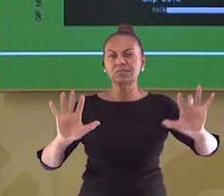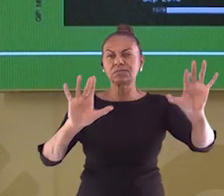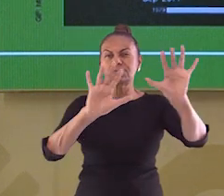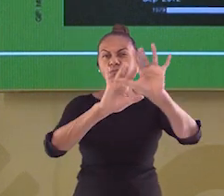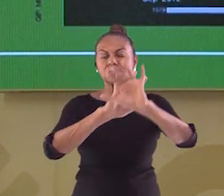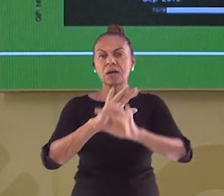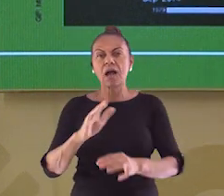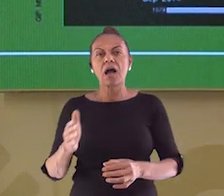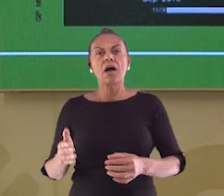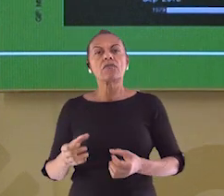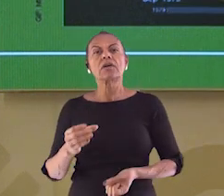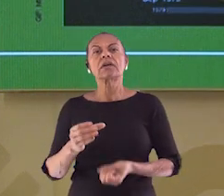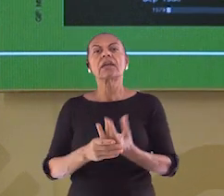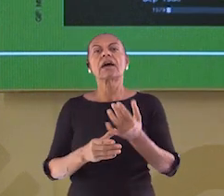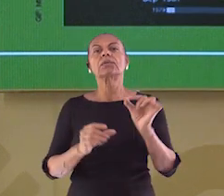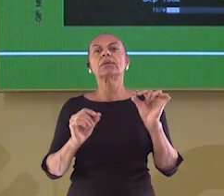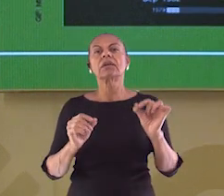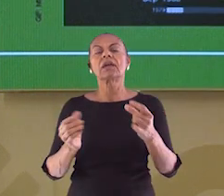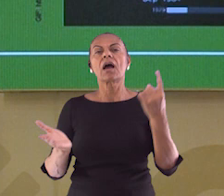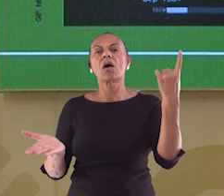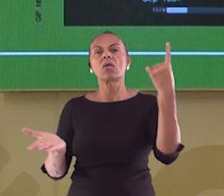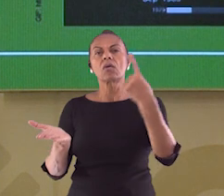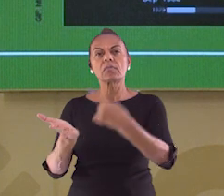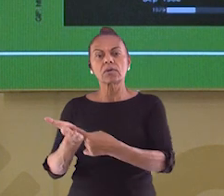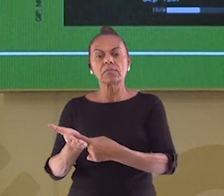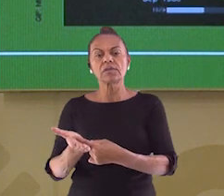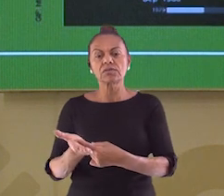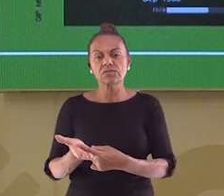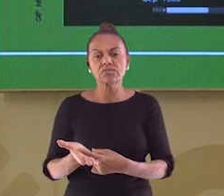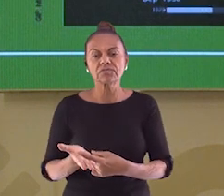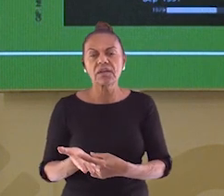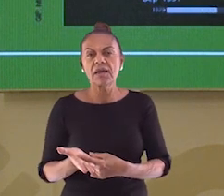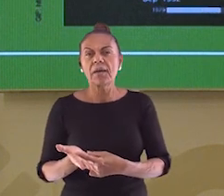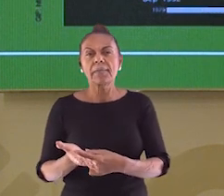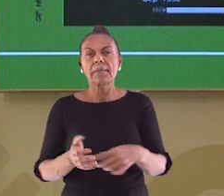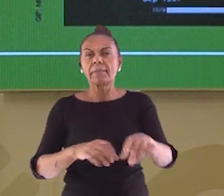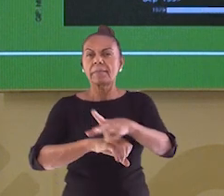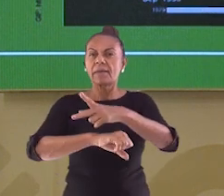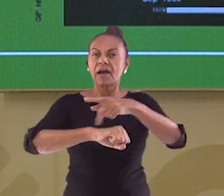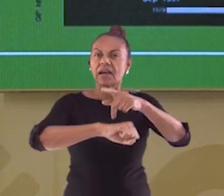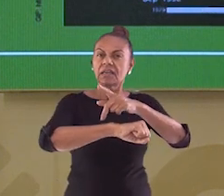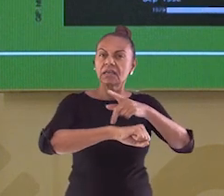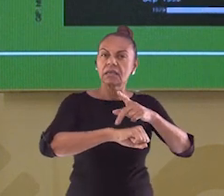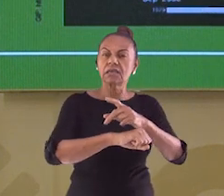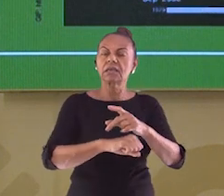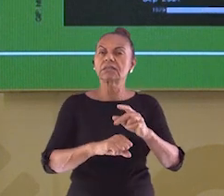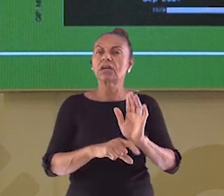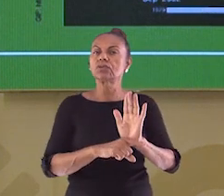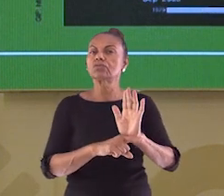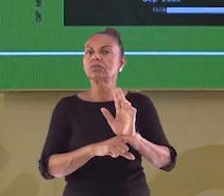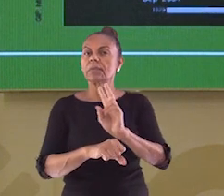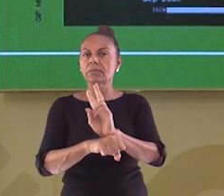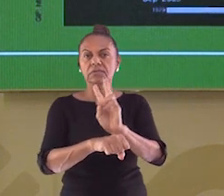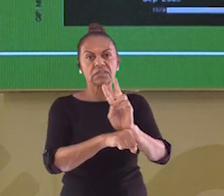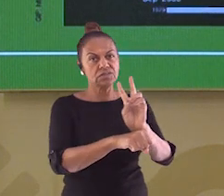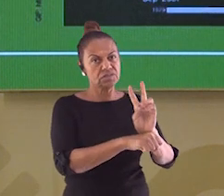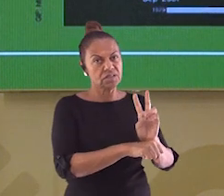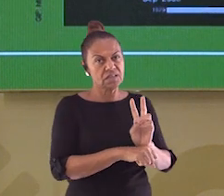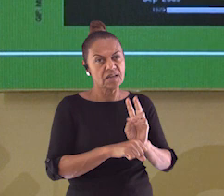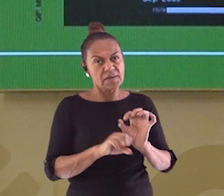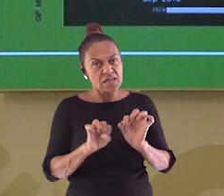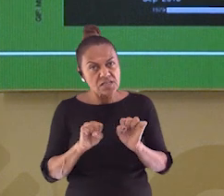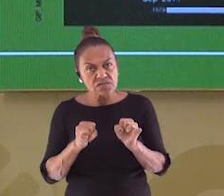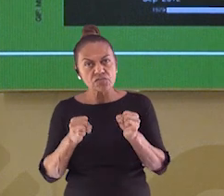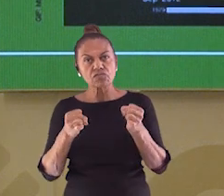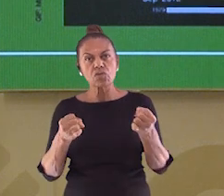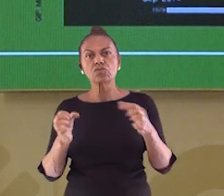de Montreal, em que muitos países se comprometeram em diminuir a emissão de gases que prejudicam a camada de